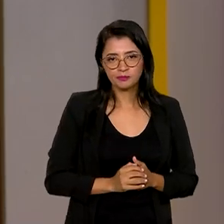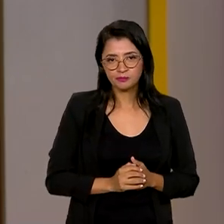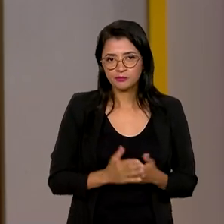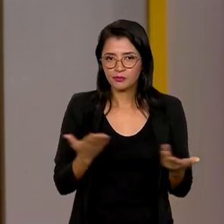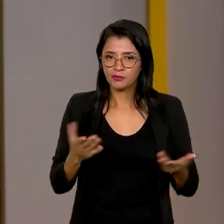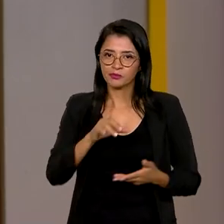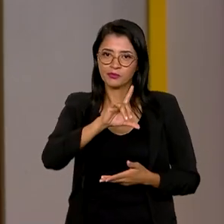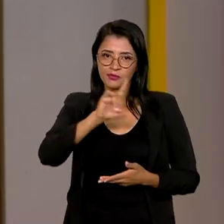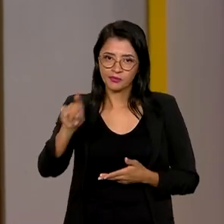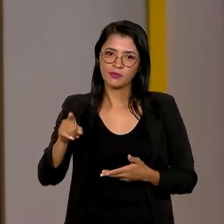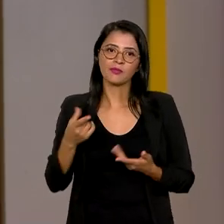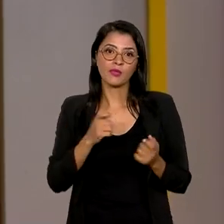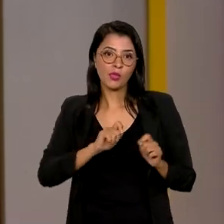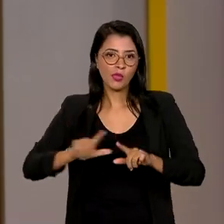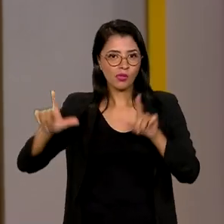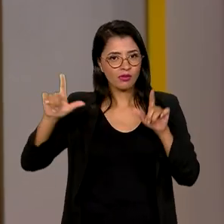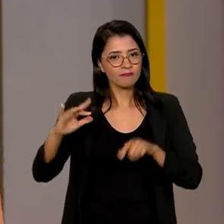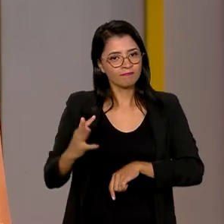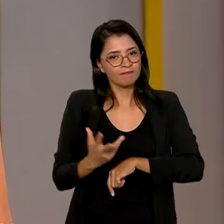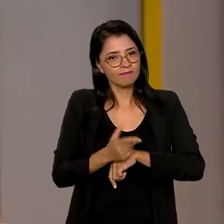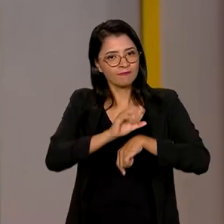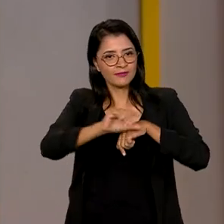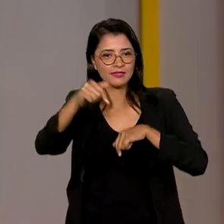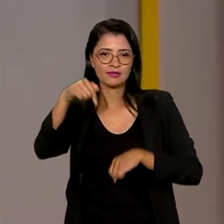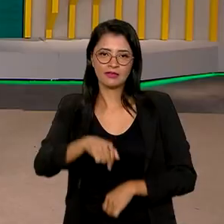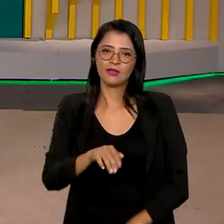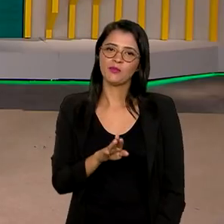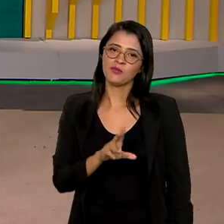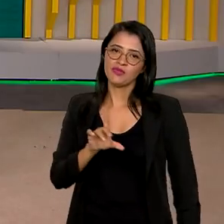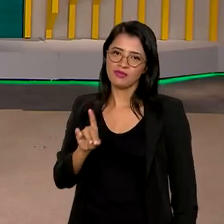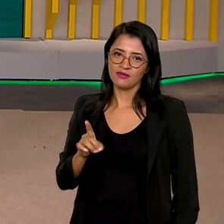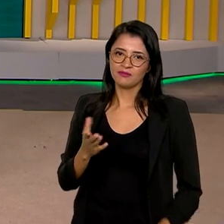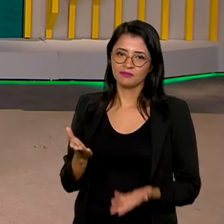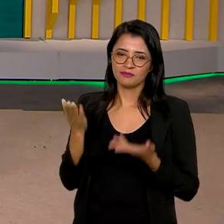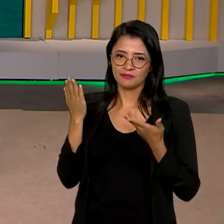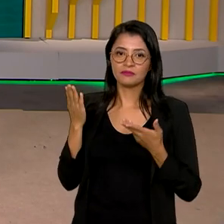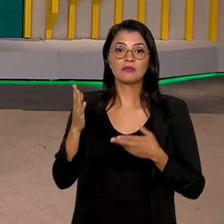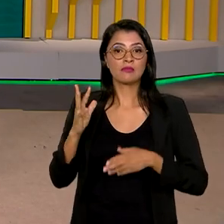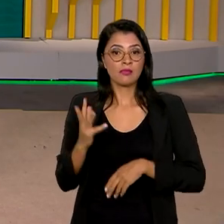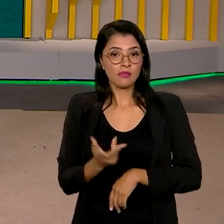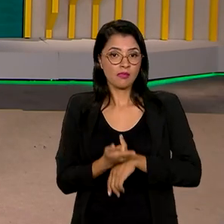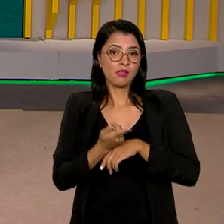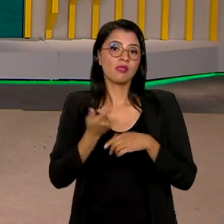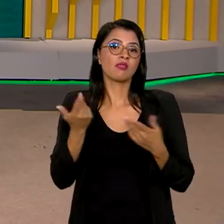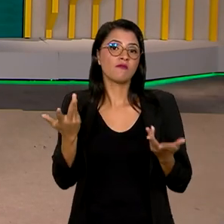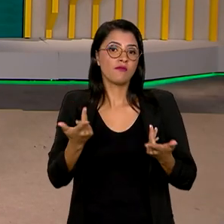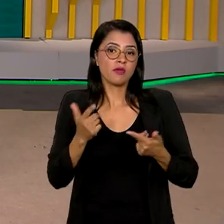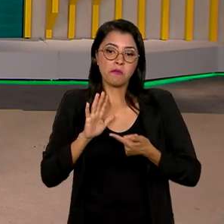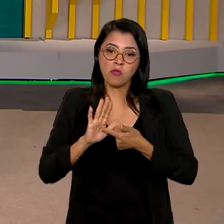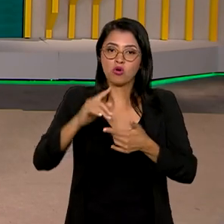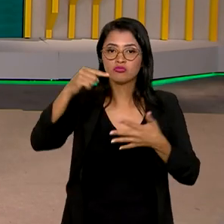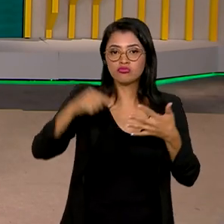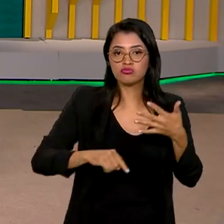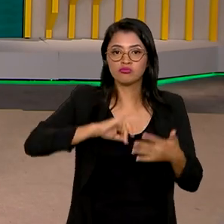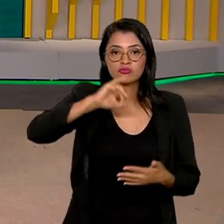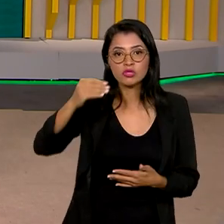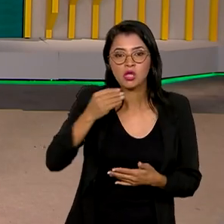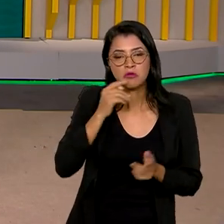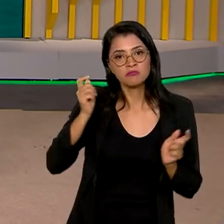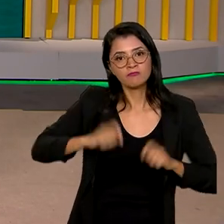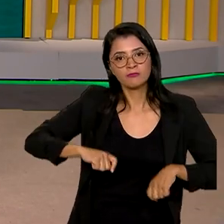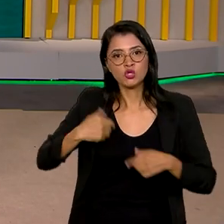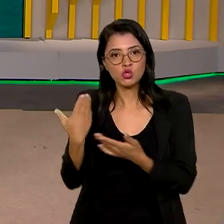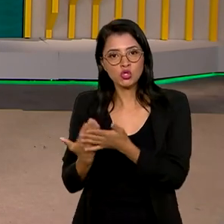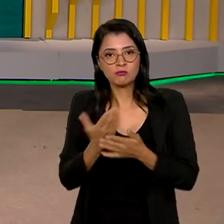E hoje é dia do quadro Qualifica aqui no Brasil em Dia. O Qualifica mostra para você diversas oportunidades de